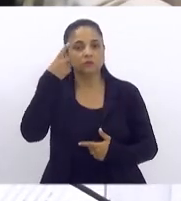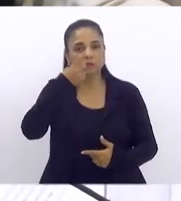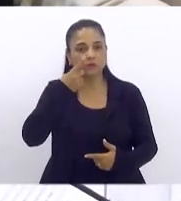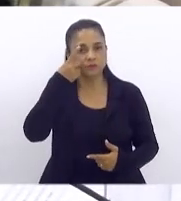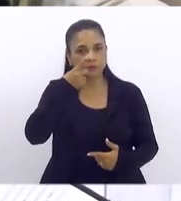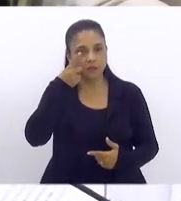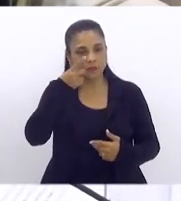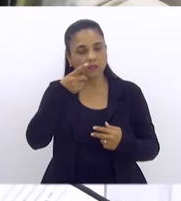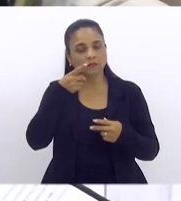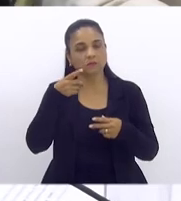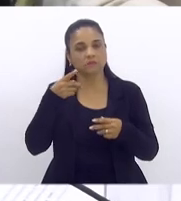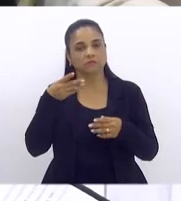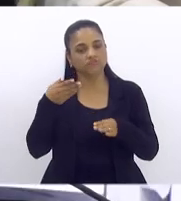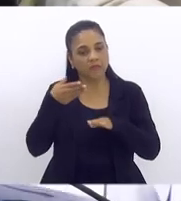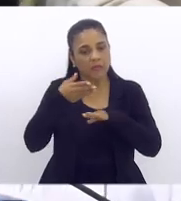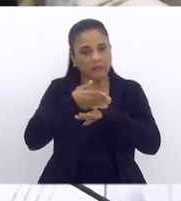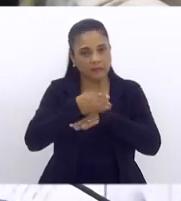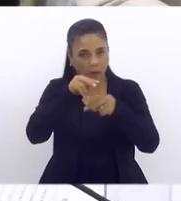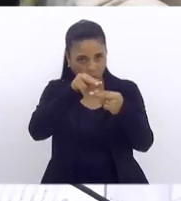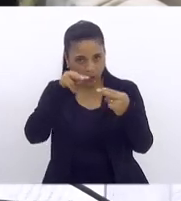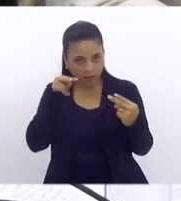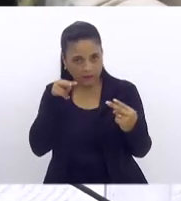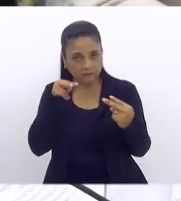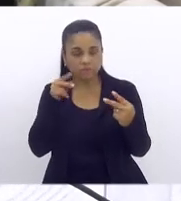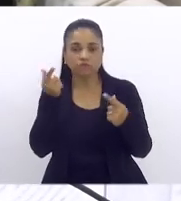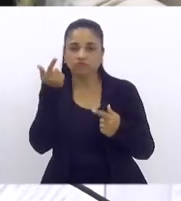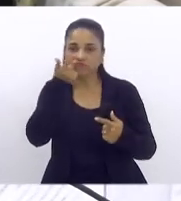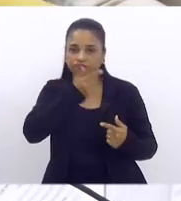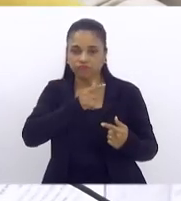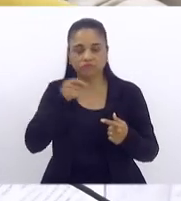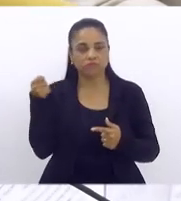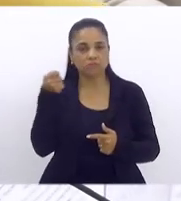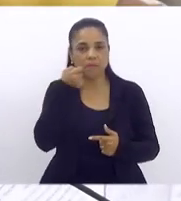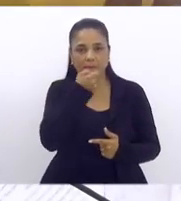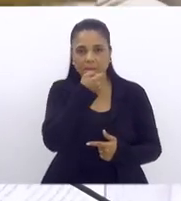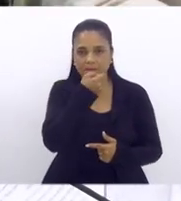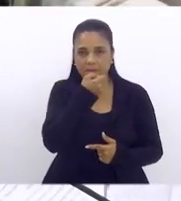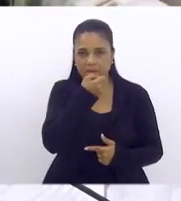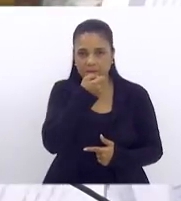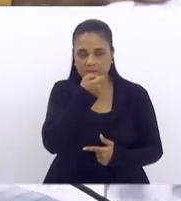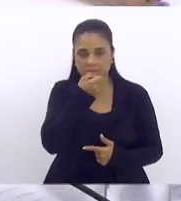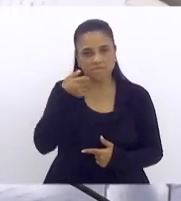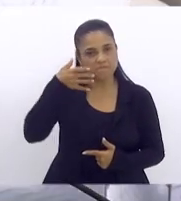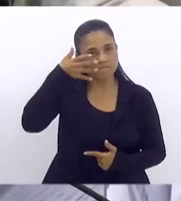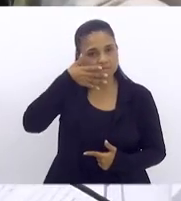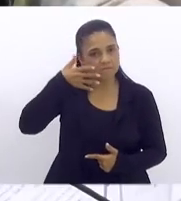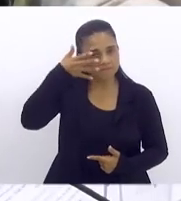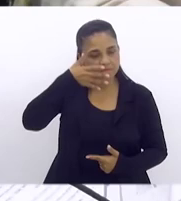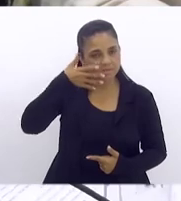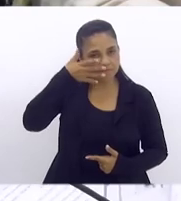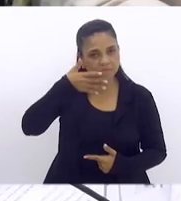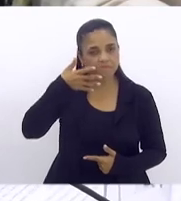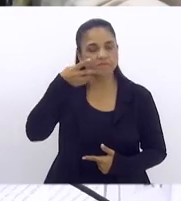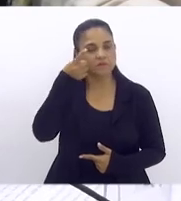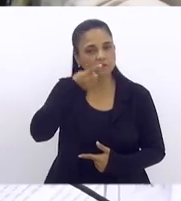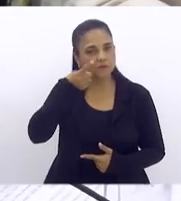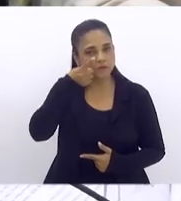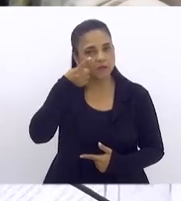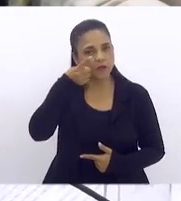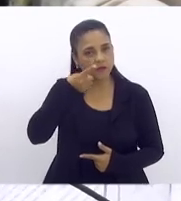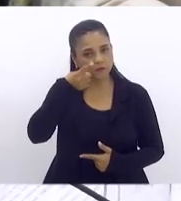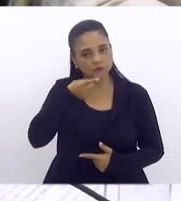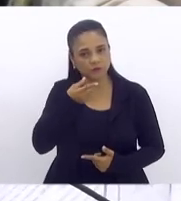deputados entrarem, a gente também franqueia a palavra aos demais deputados e